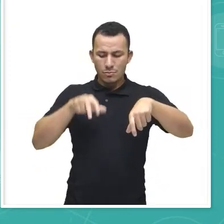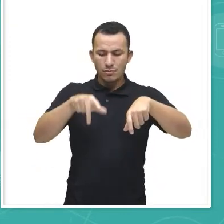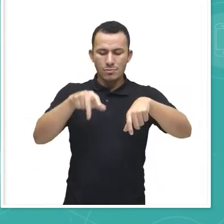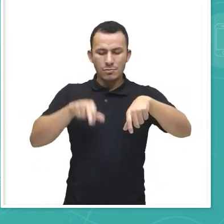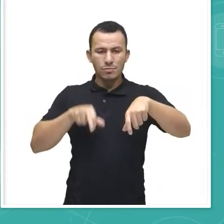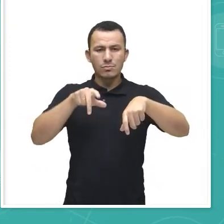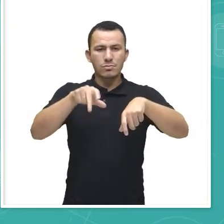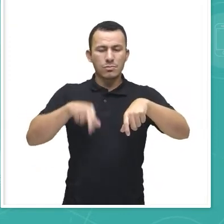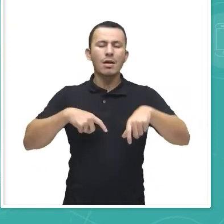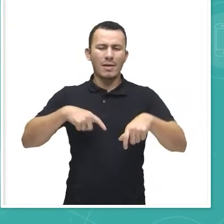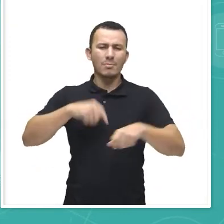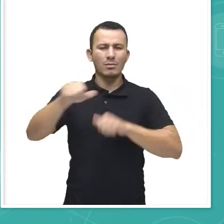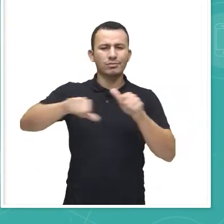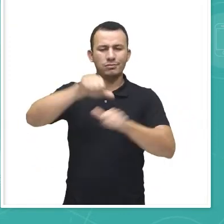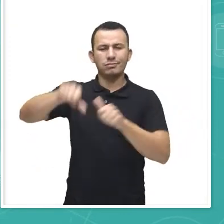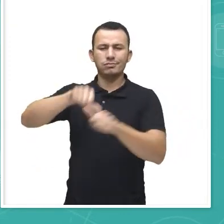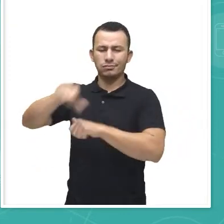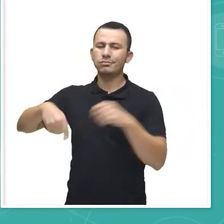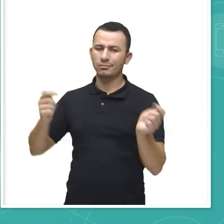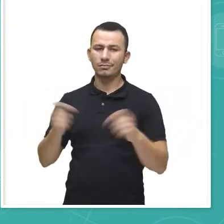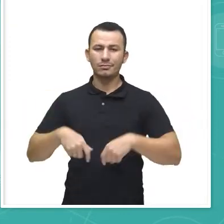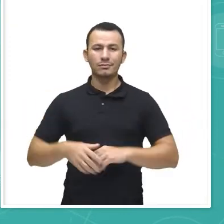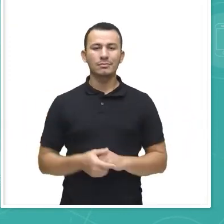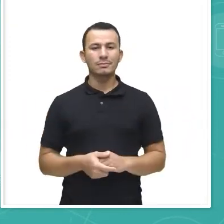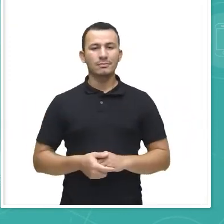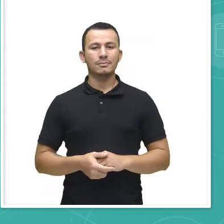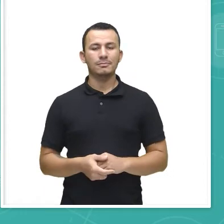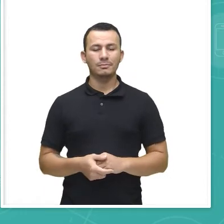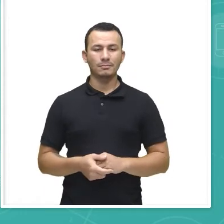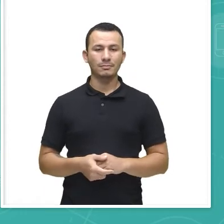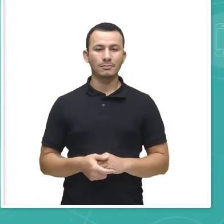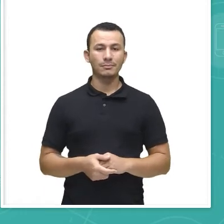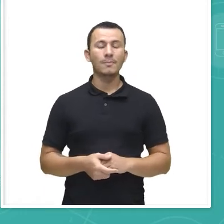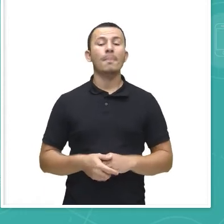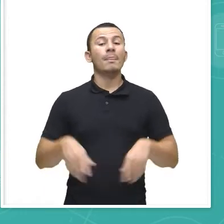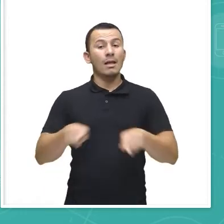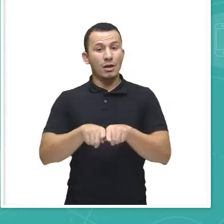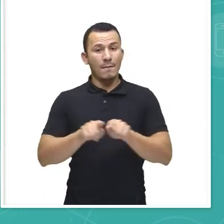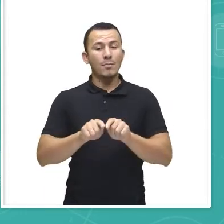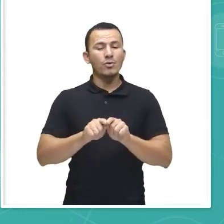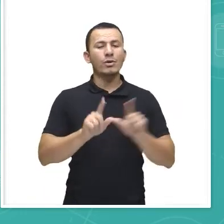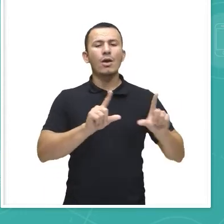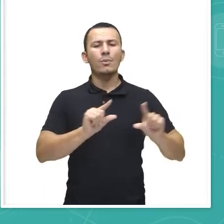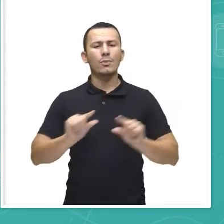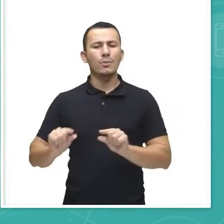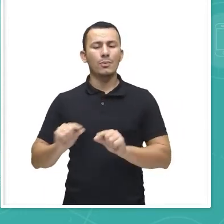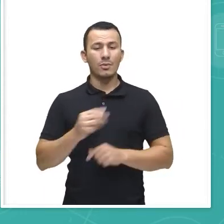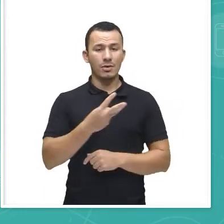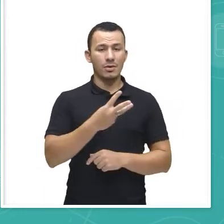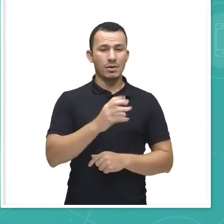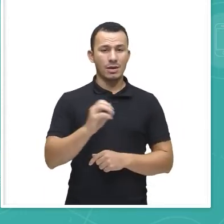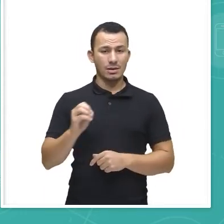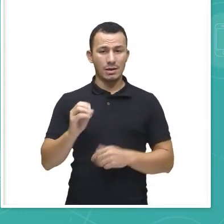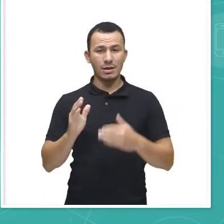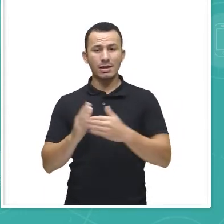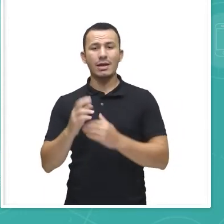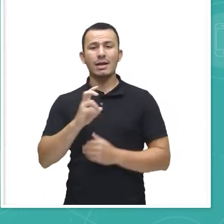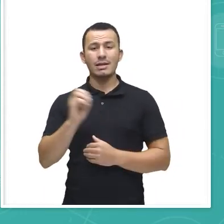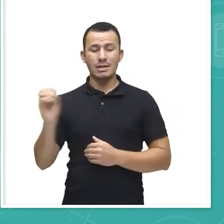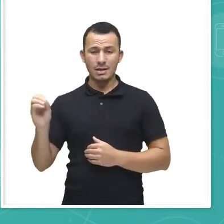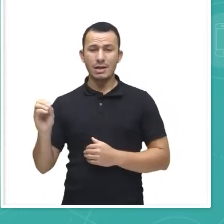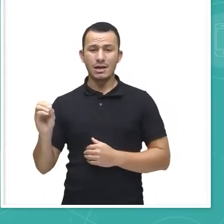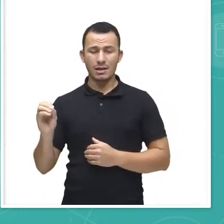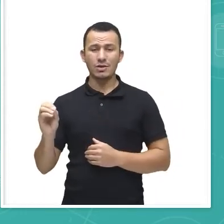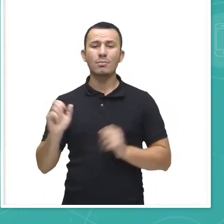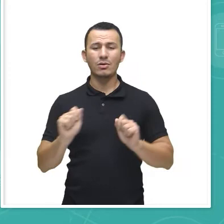diversas variações nesses movimentos. E eles podem consumir de 300 a 500 calorias. Tá bom? Então, é uma